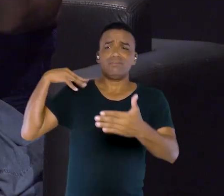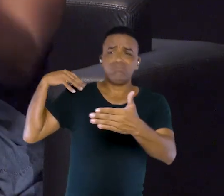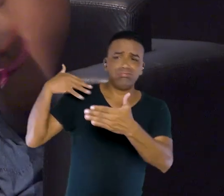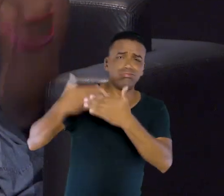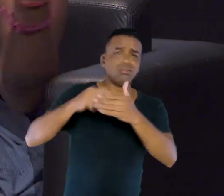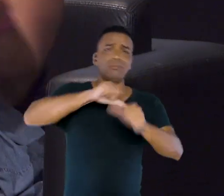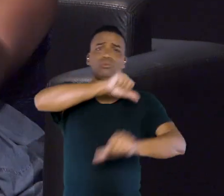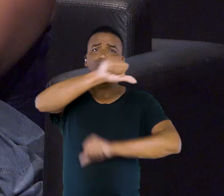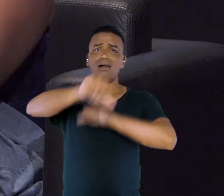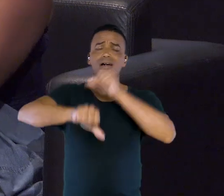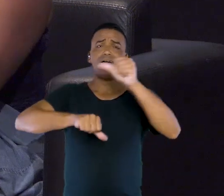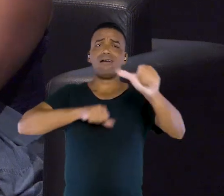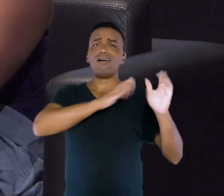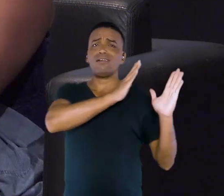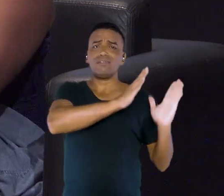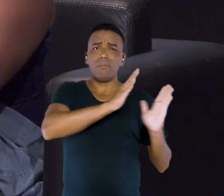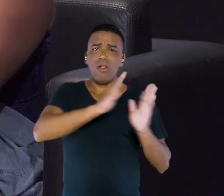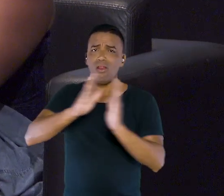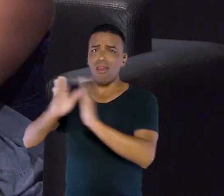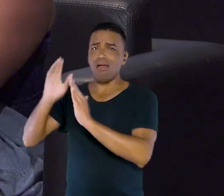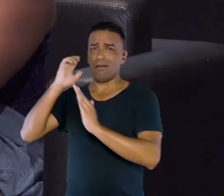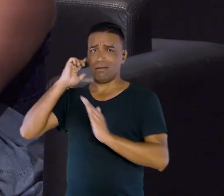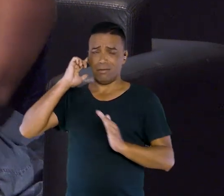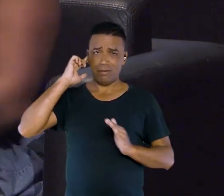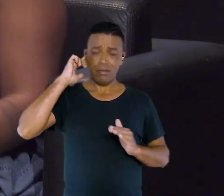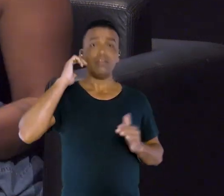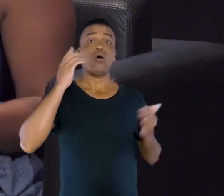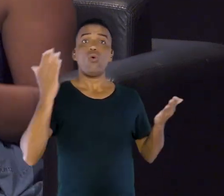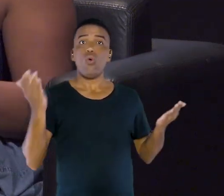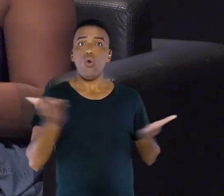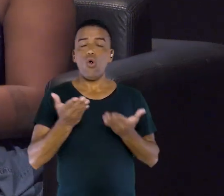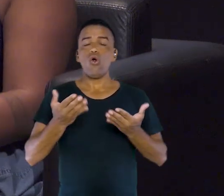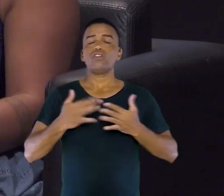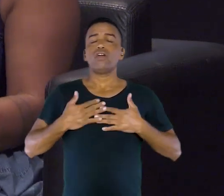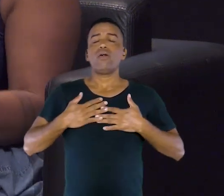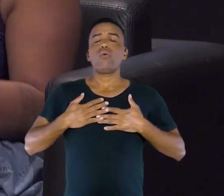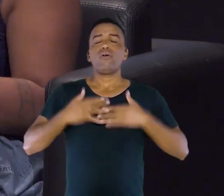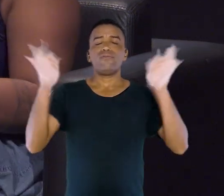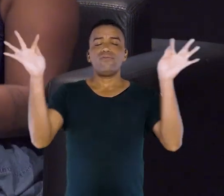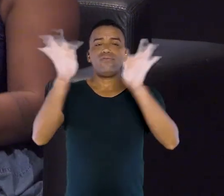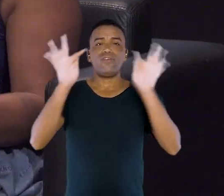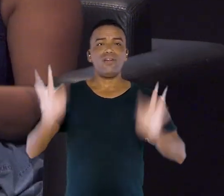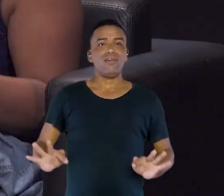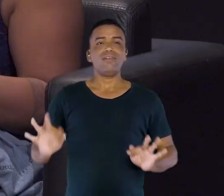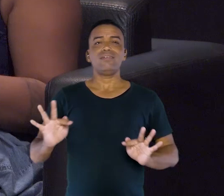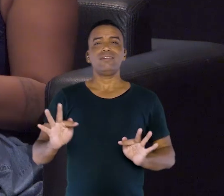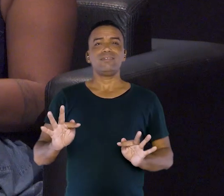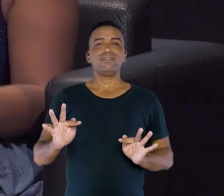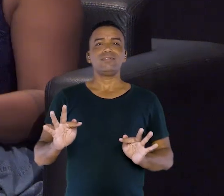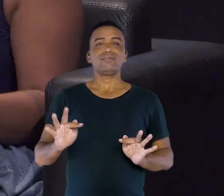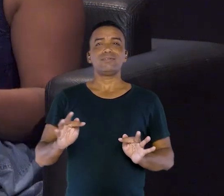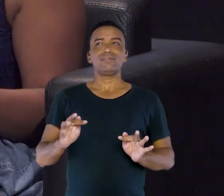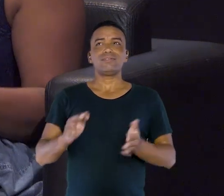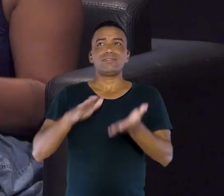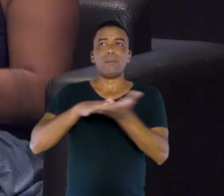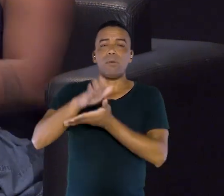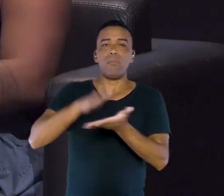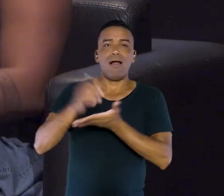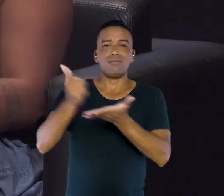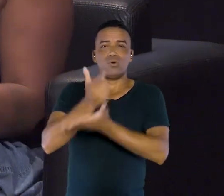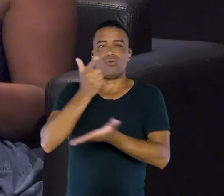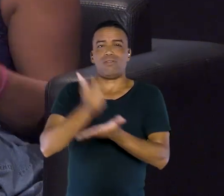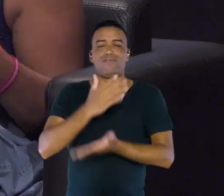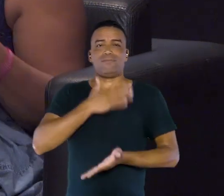uma transformação nesses processos todos. E hoje eu estou muito feliz com o resultado desse livro, porque